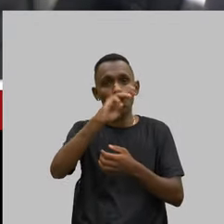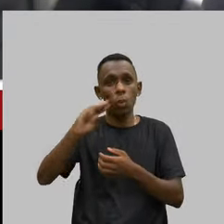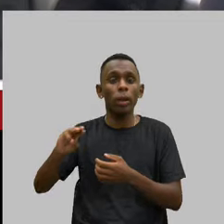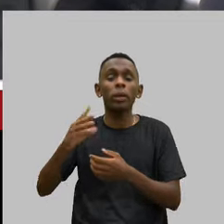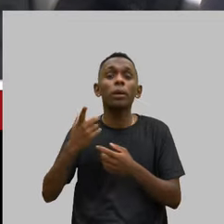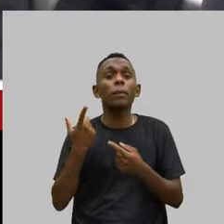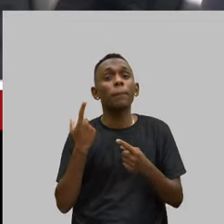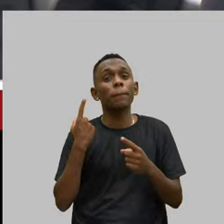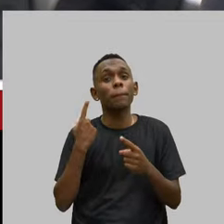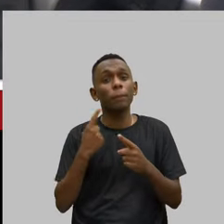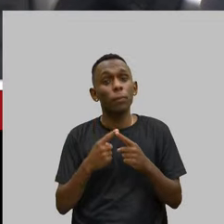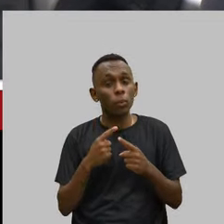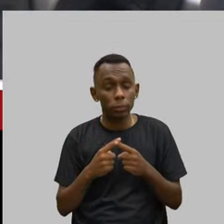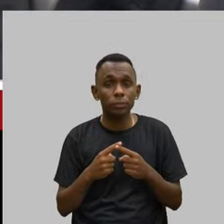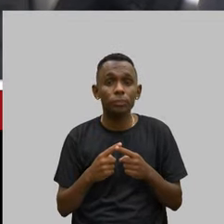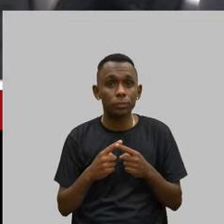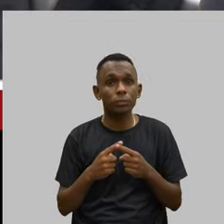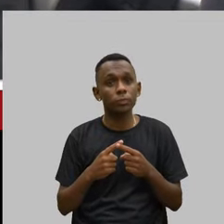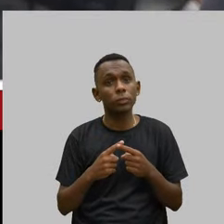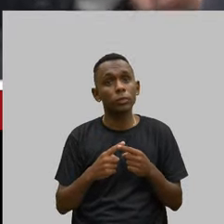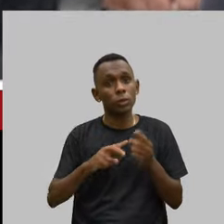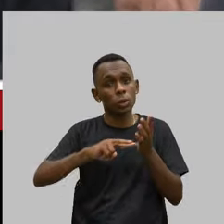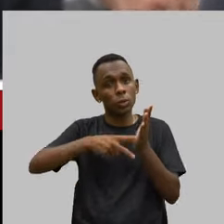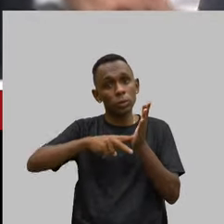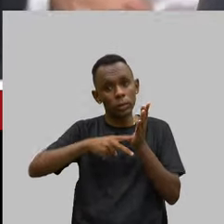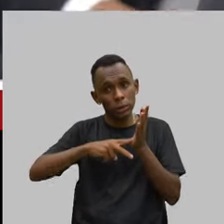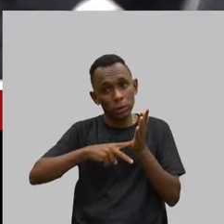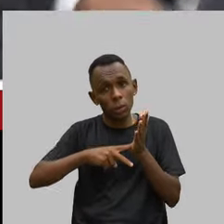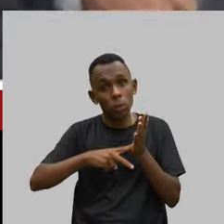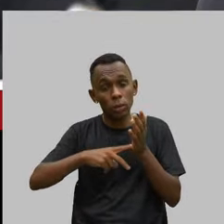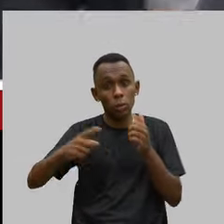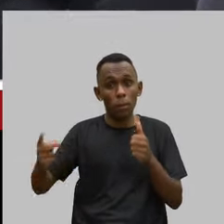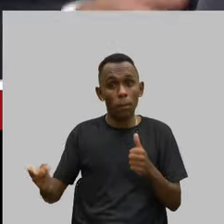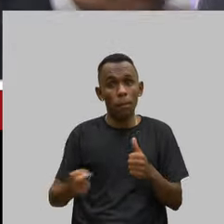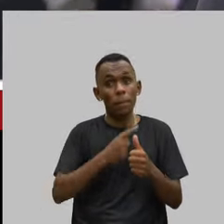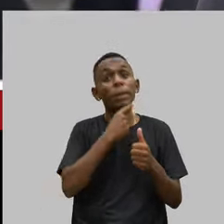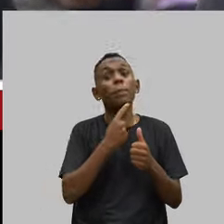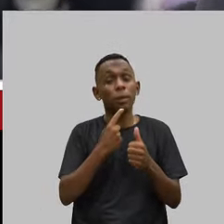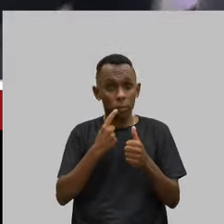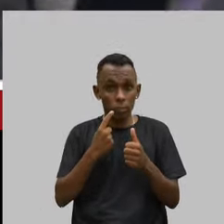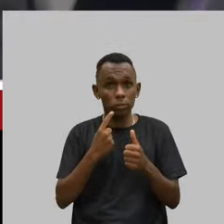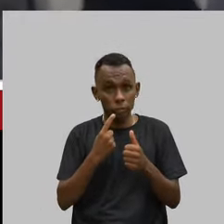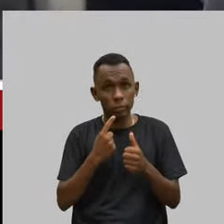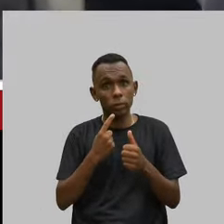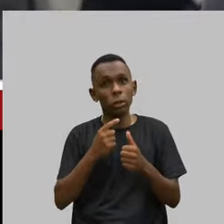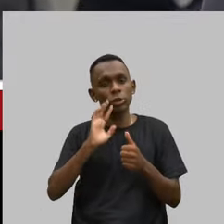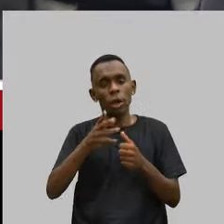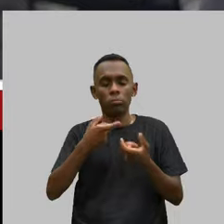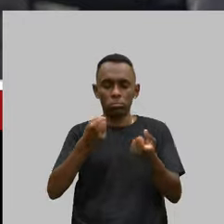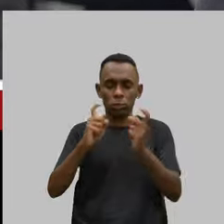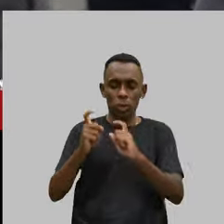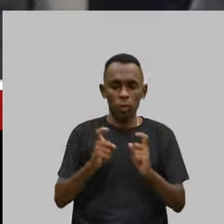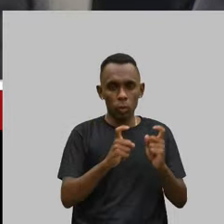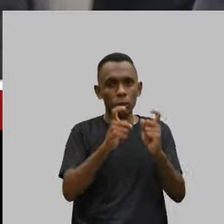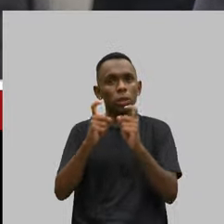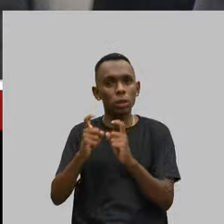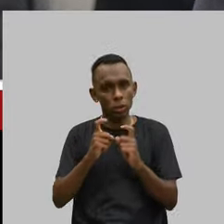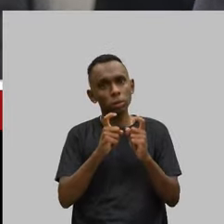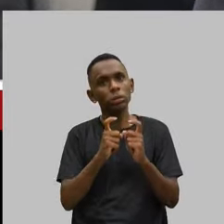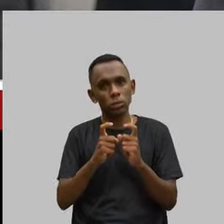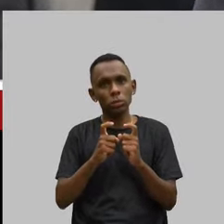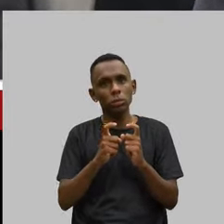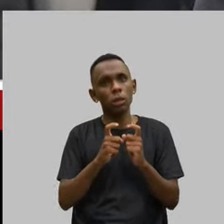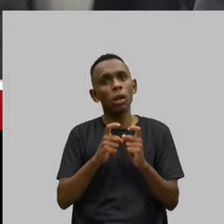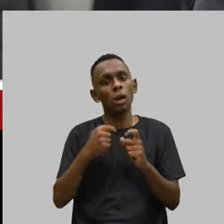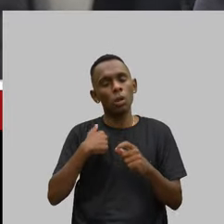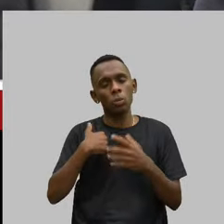eh inclusive o sindicato da ueng foi o primeiro e único sindicato que até o momento eu já me reuni eh né considerando reforçar no ponto de que